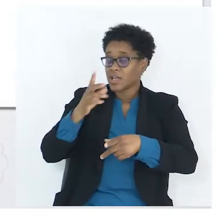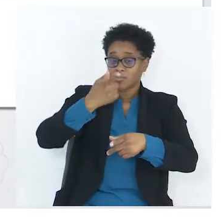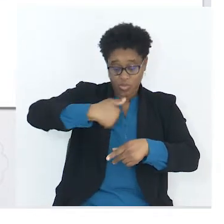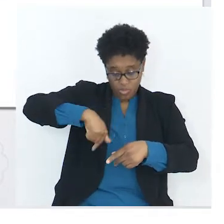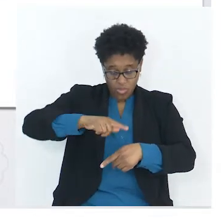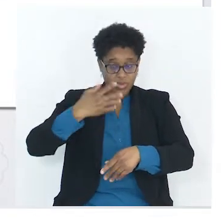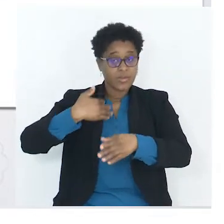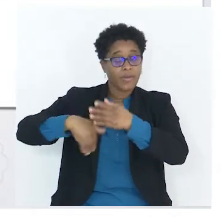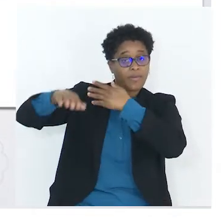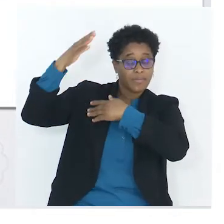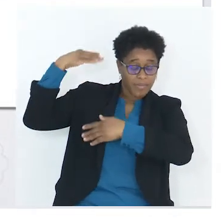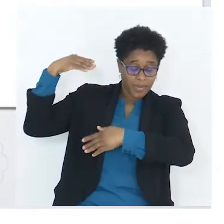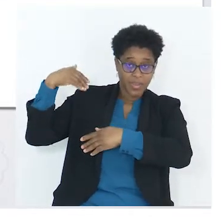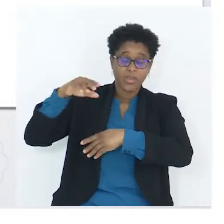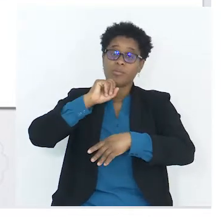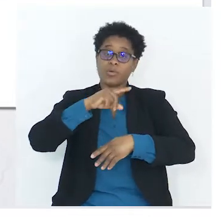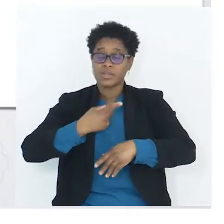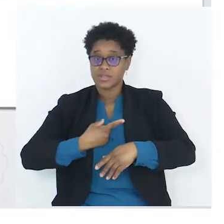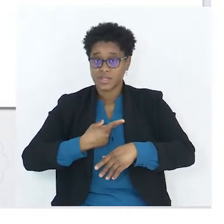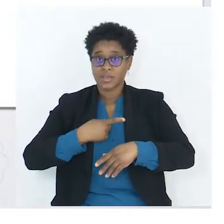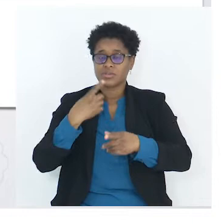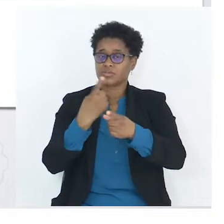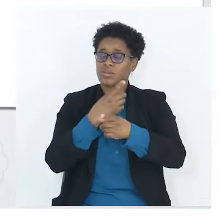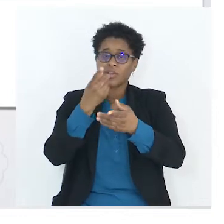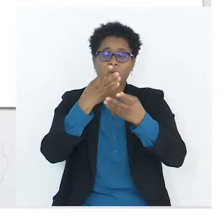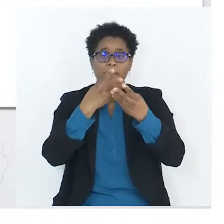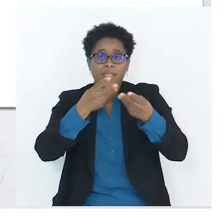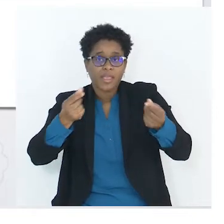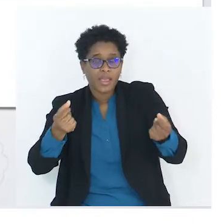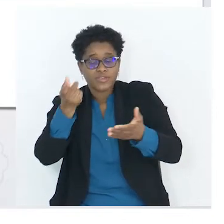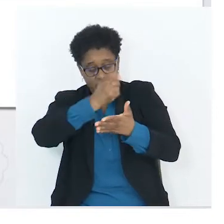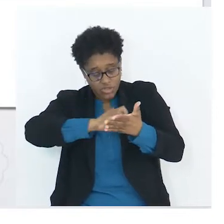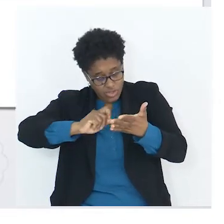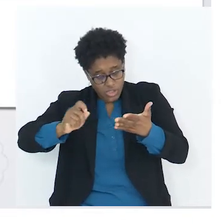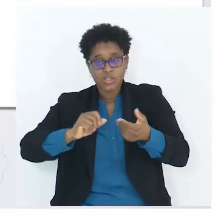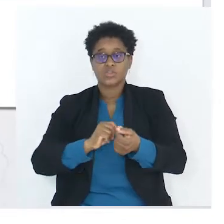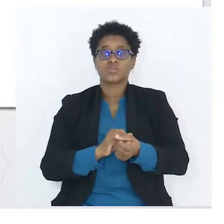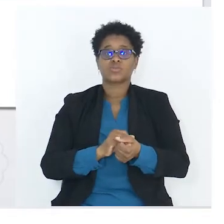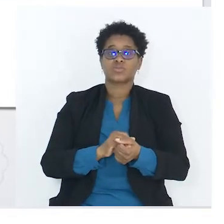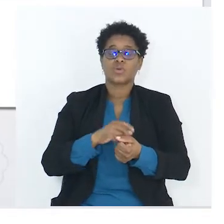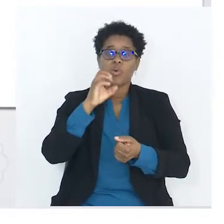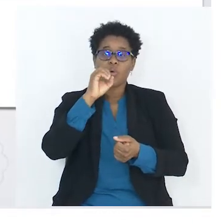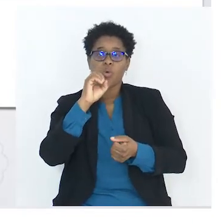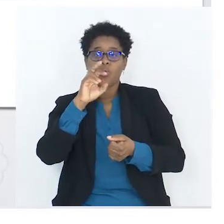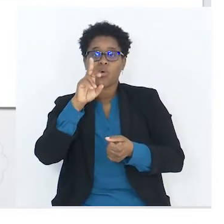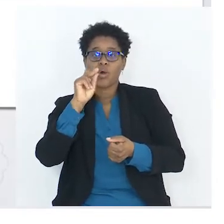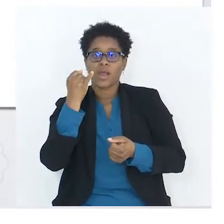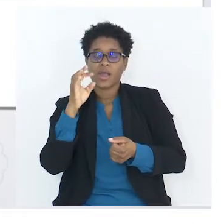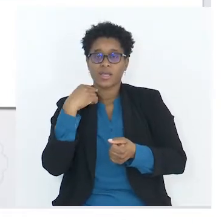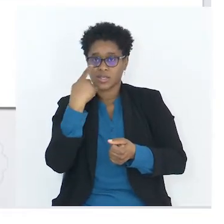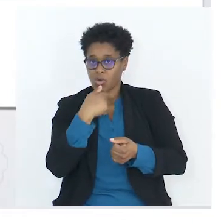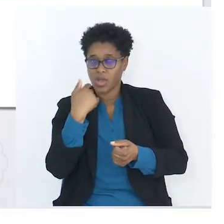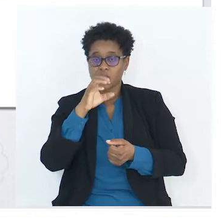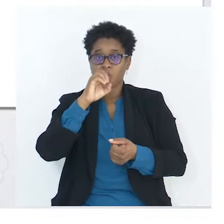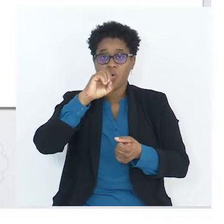ser vestígios materiais, escritos, orais ou